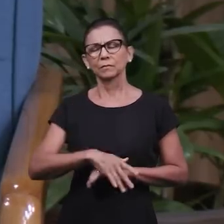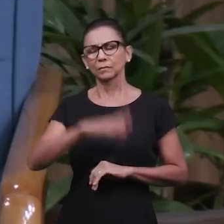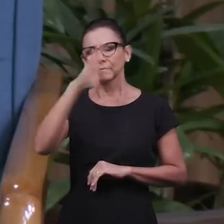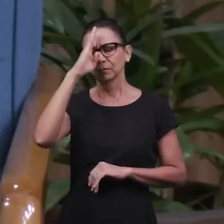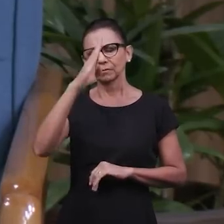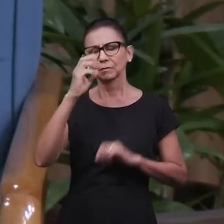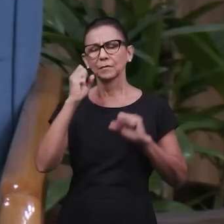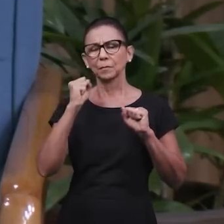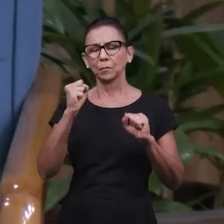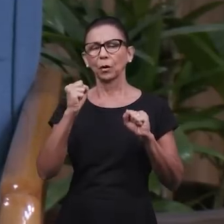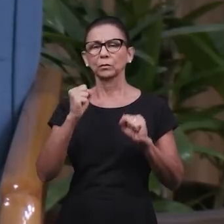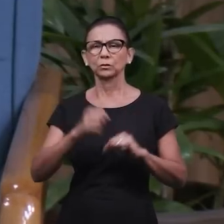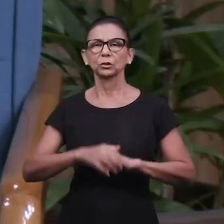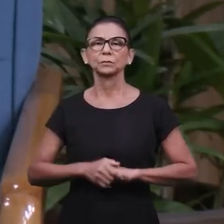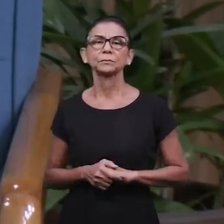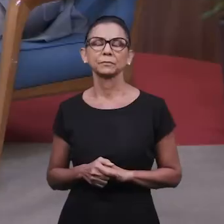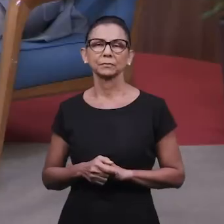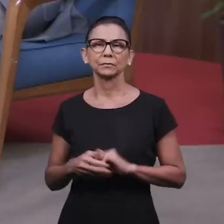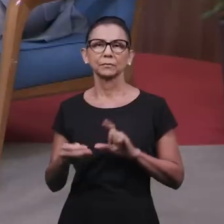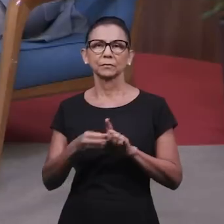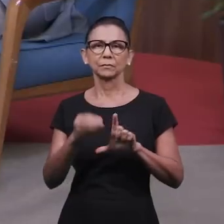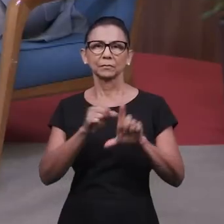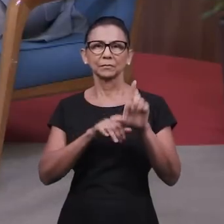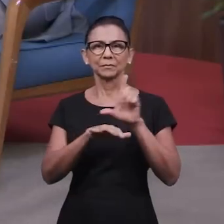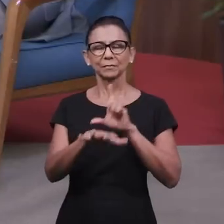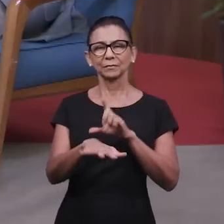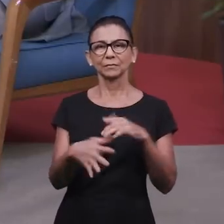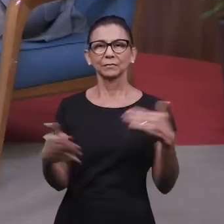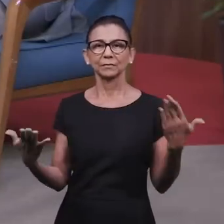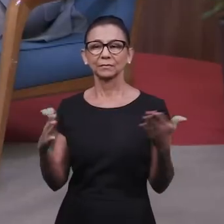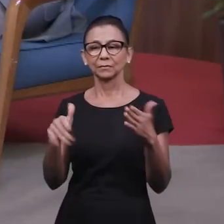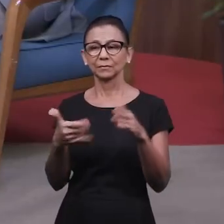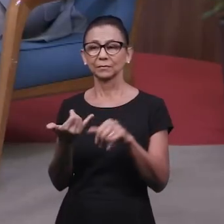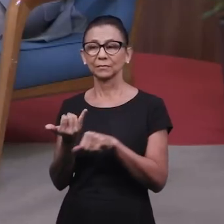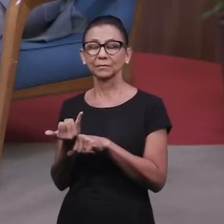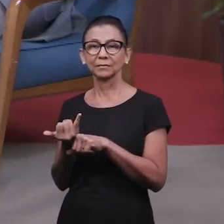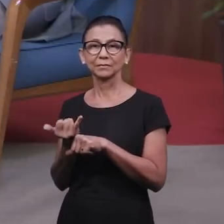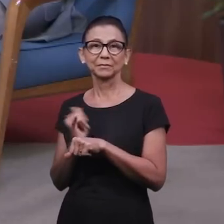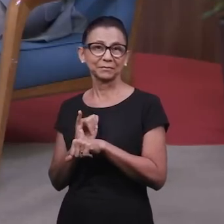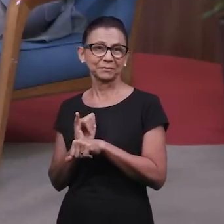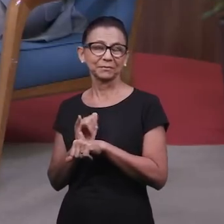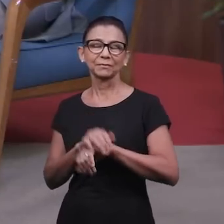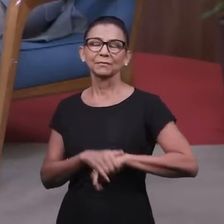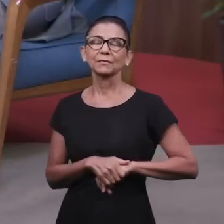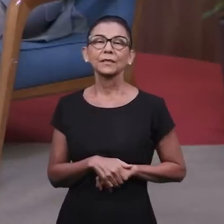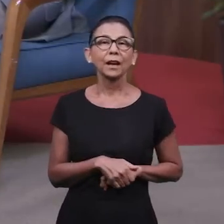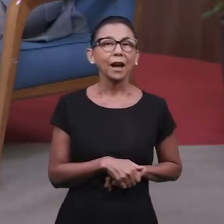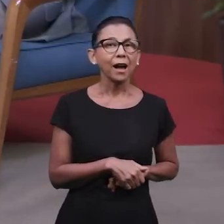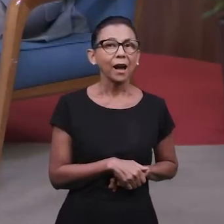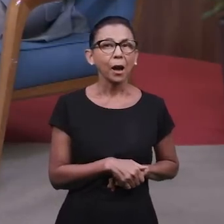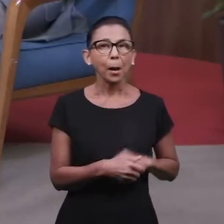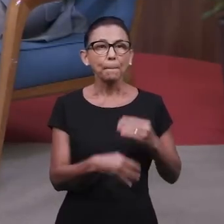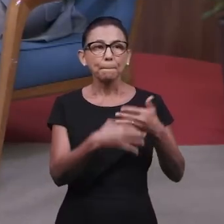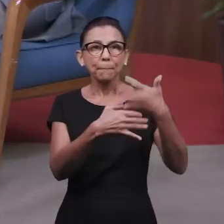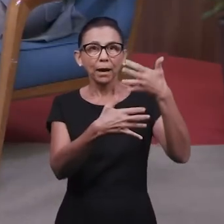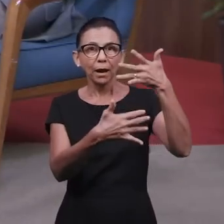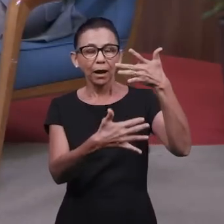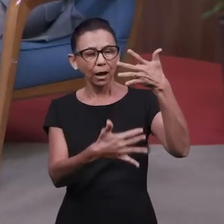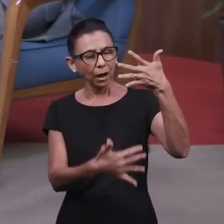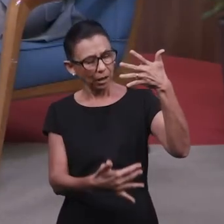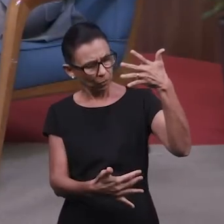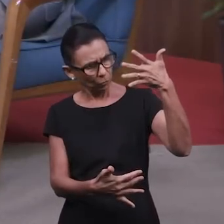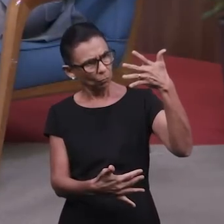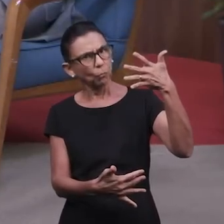até compartilhar os nossos conteúdos. E aqui no YouTube, no nosso canal, você encontra uma quantidade notável